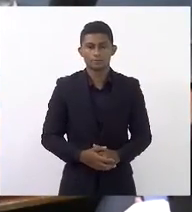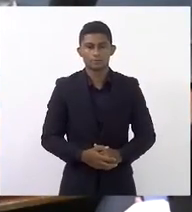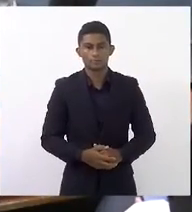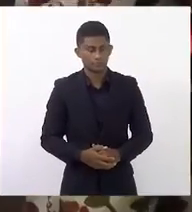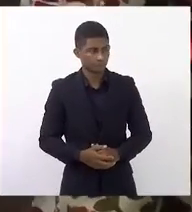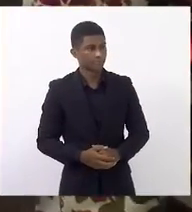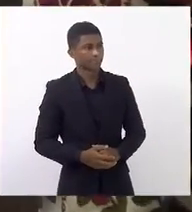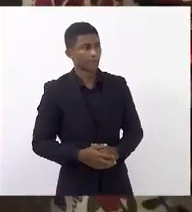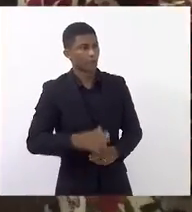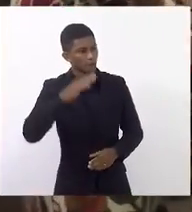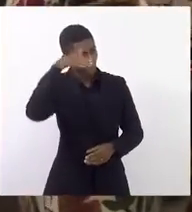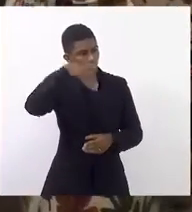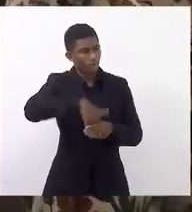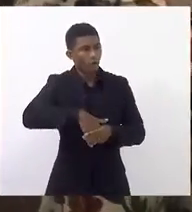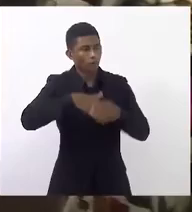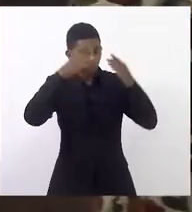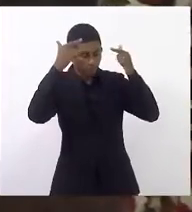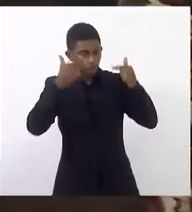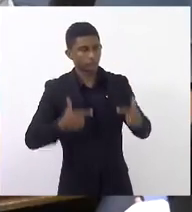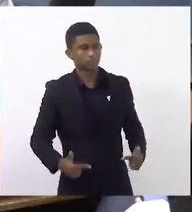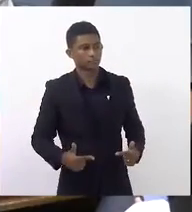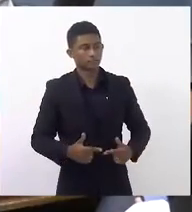Presidente, voto pela abstenção.